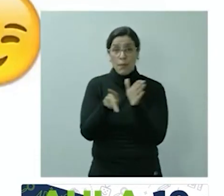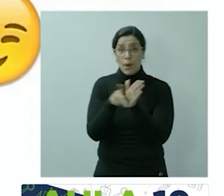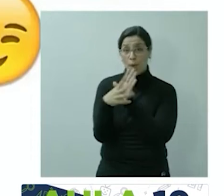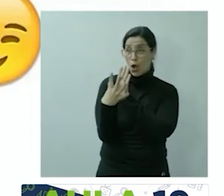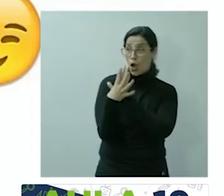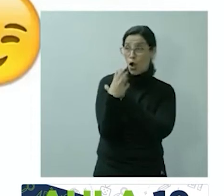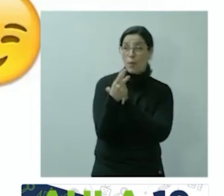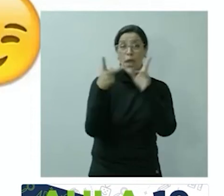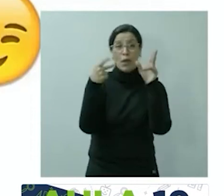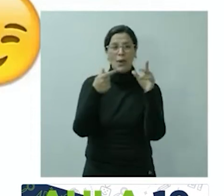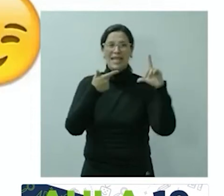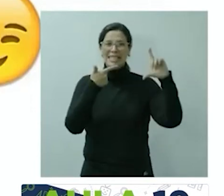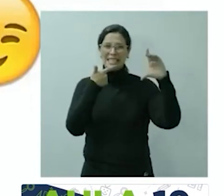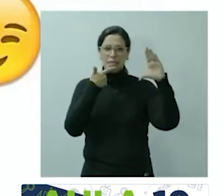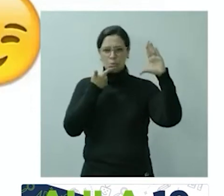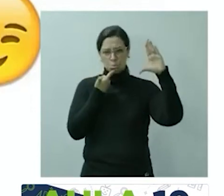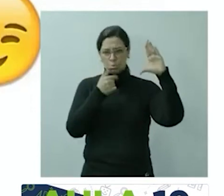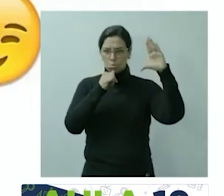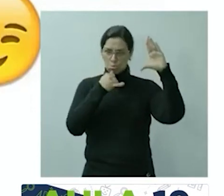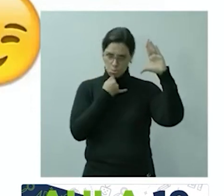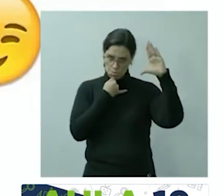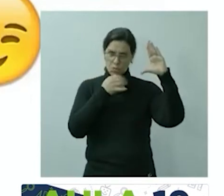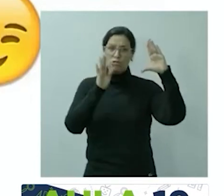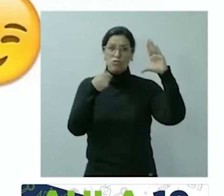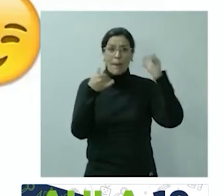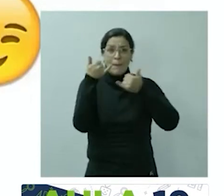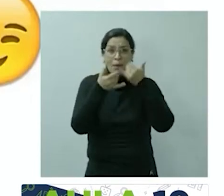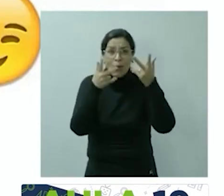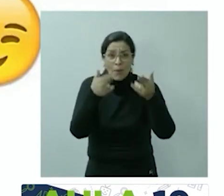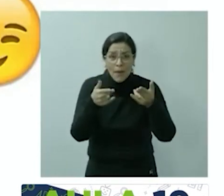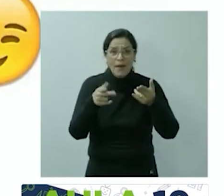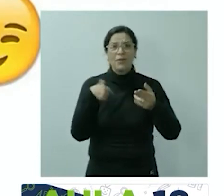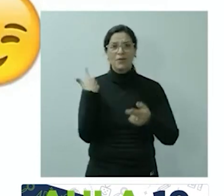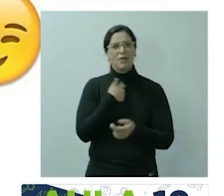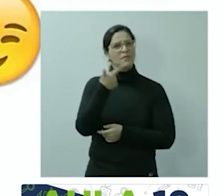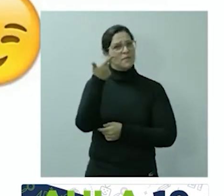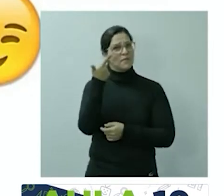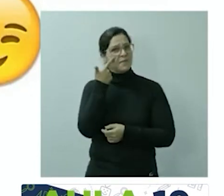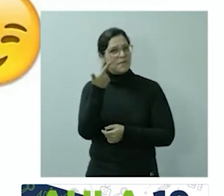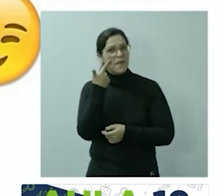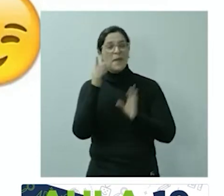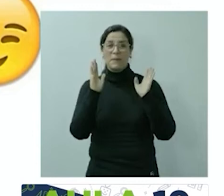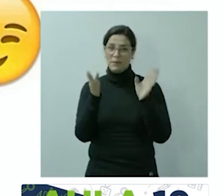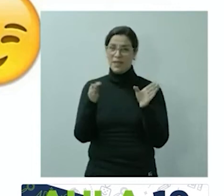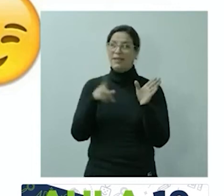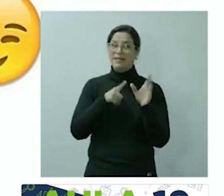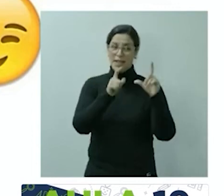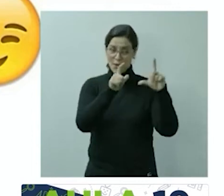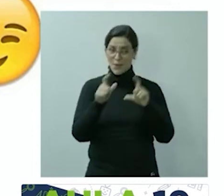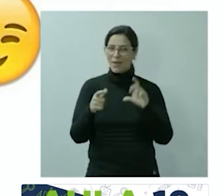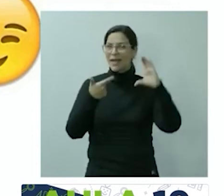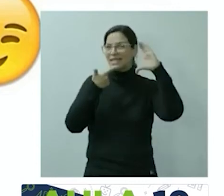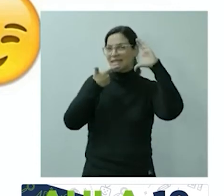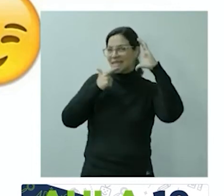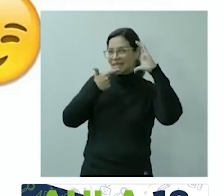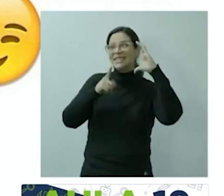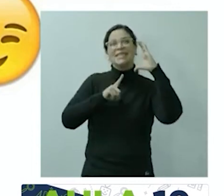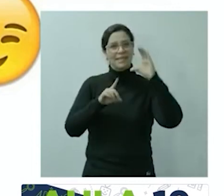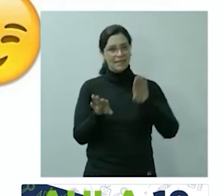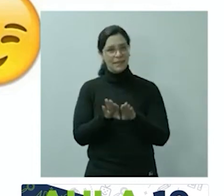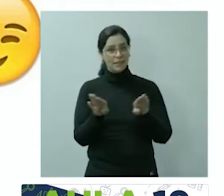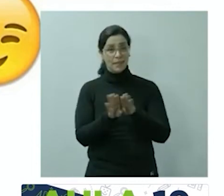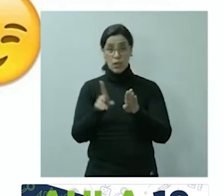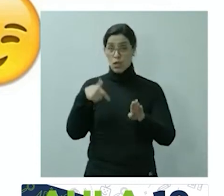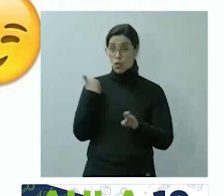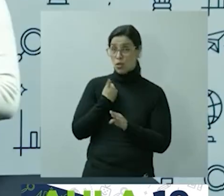imitaram essas carinhas aqui? Que estão, nós vemos em vários lugares essas carinhas. E